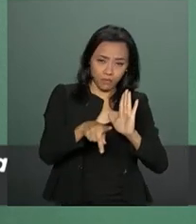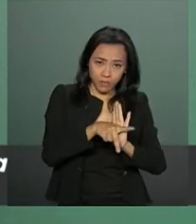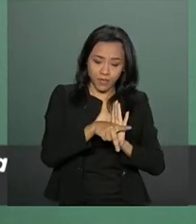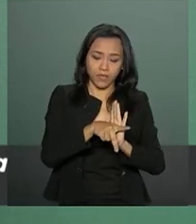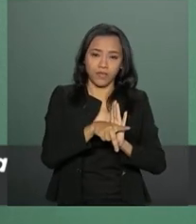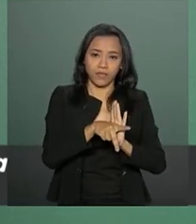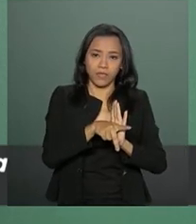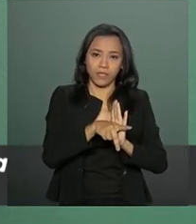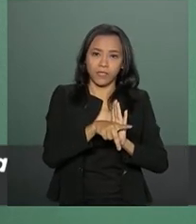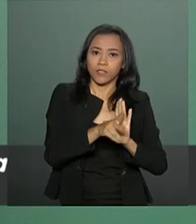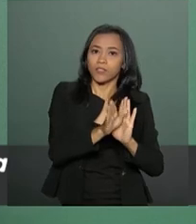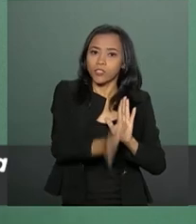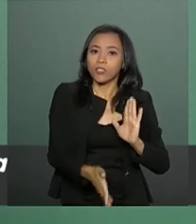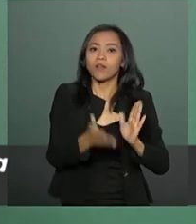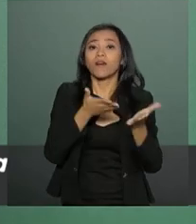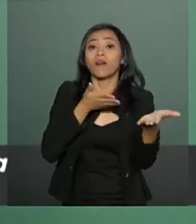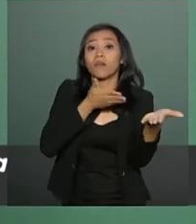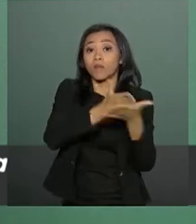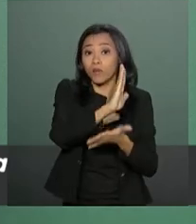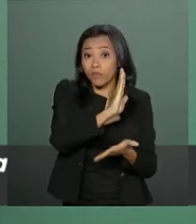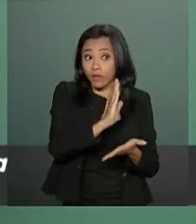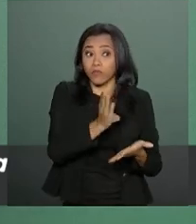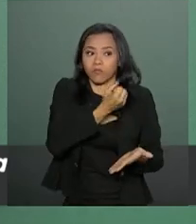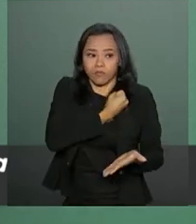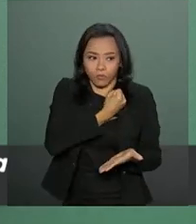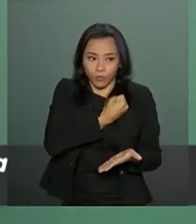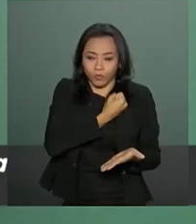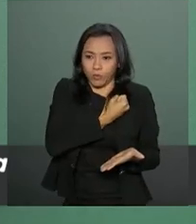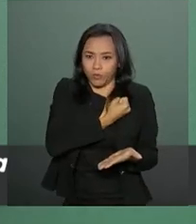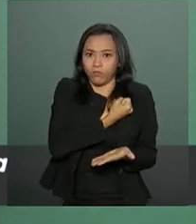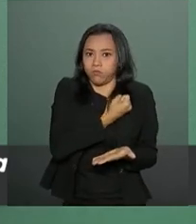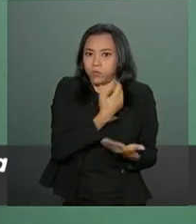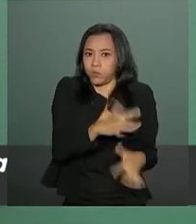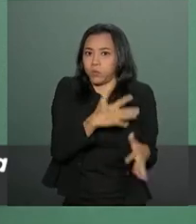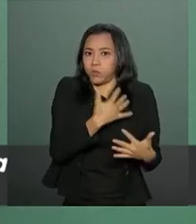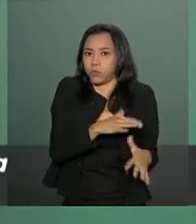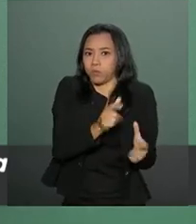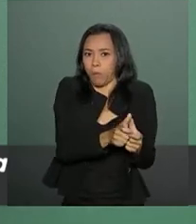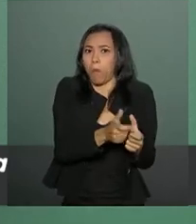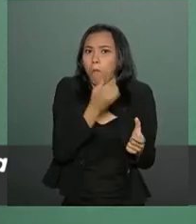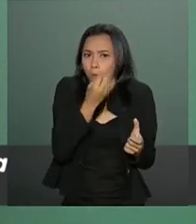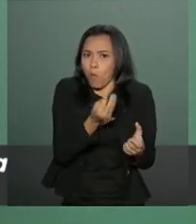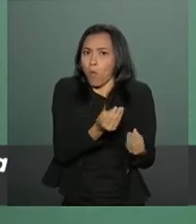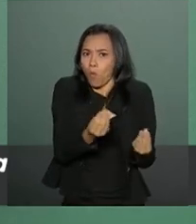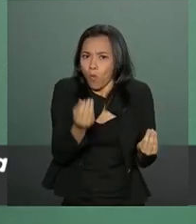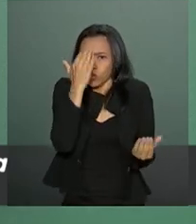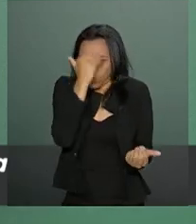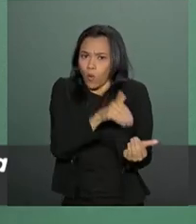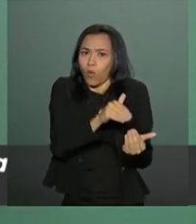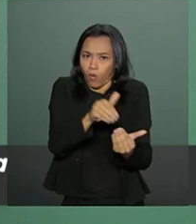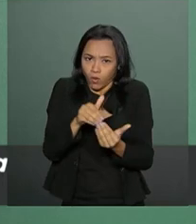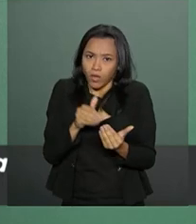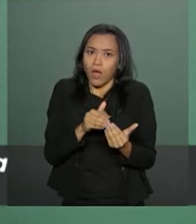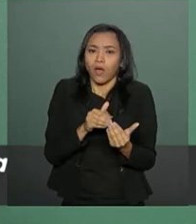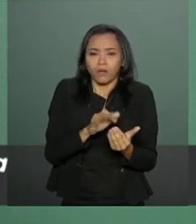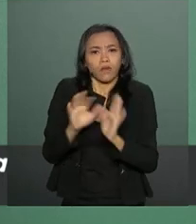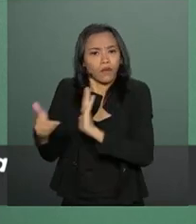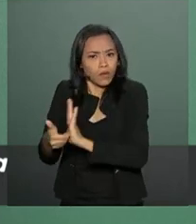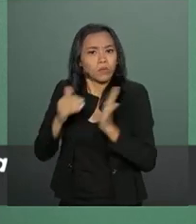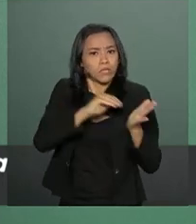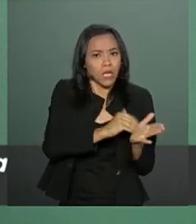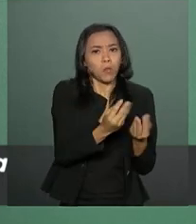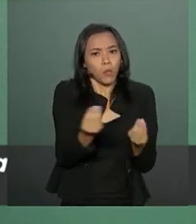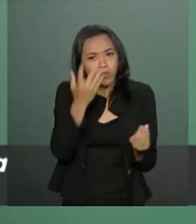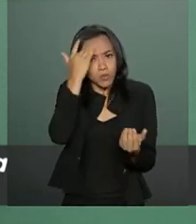que foi aprovada por um número significativo de votos é tanto na câmara como no senado a revelar